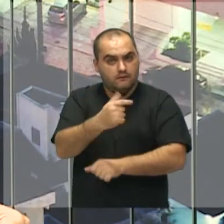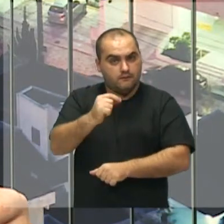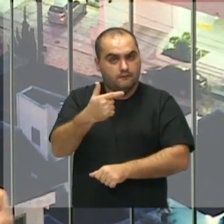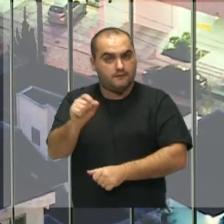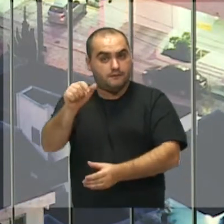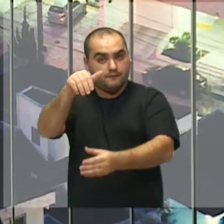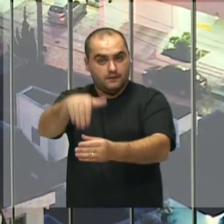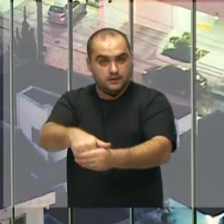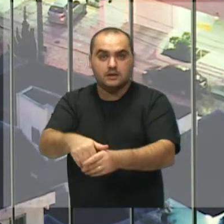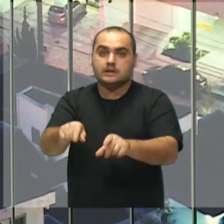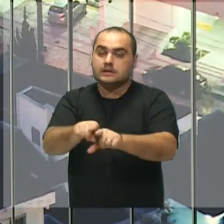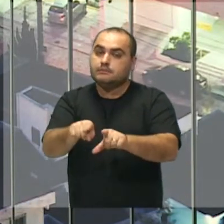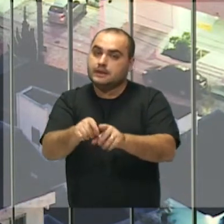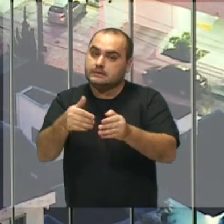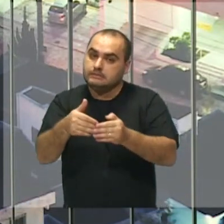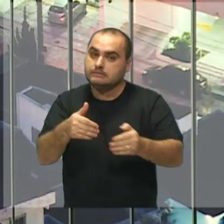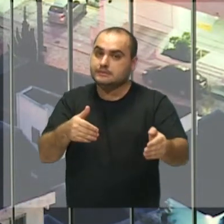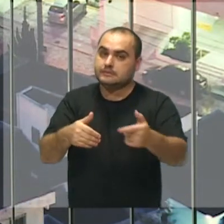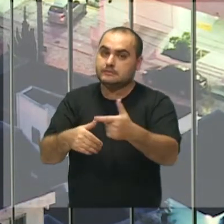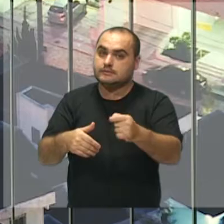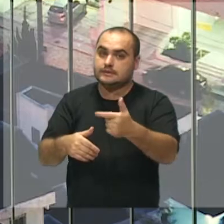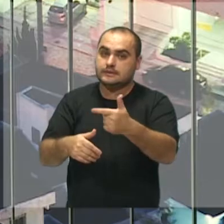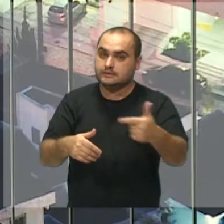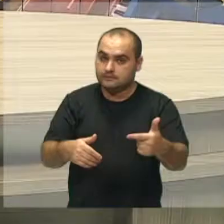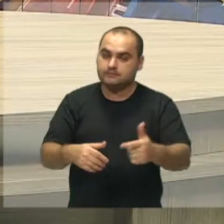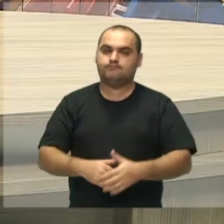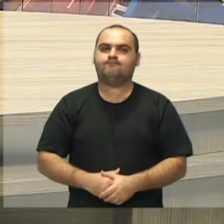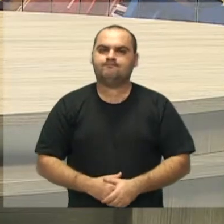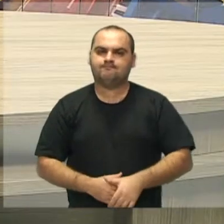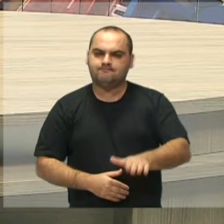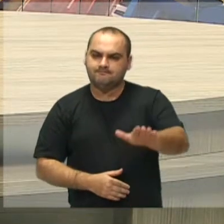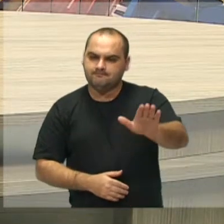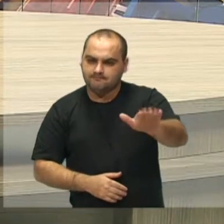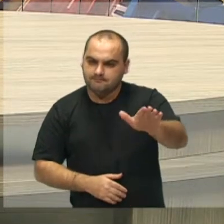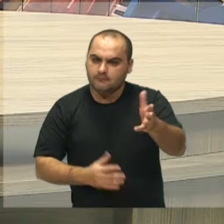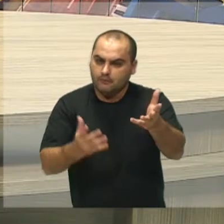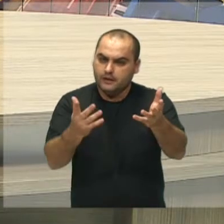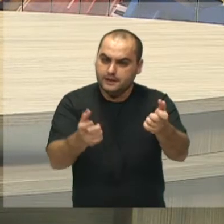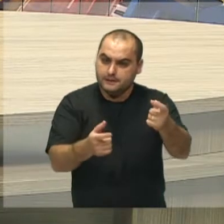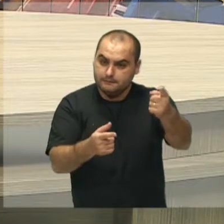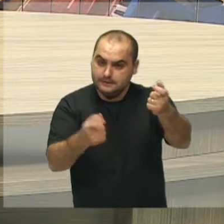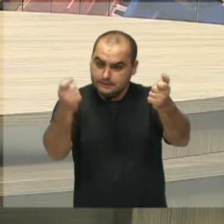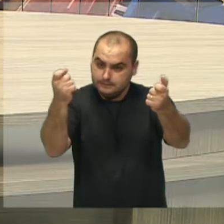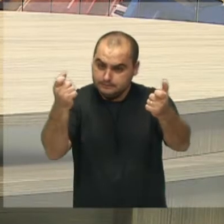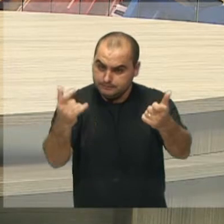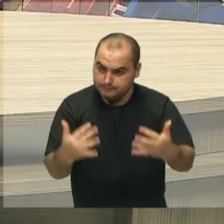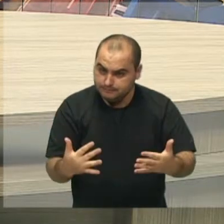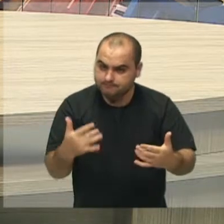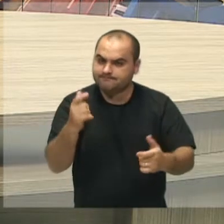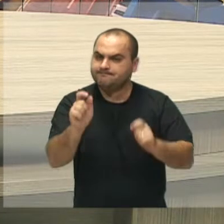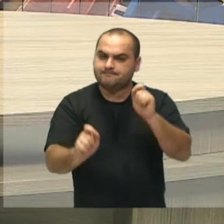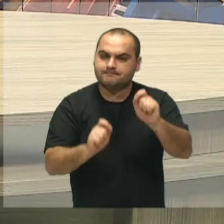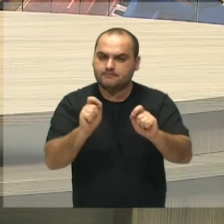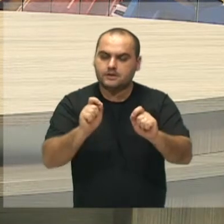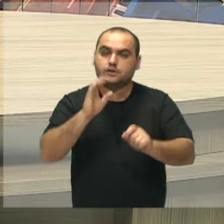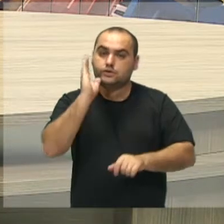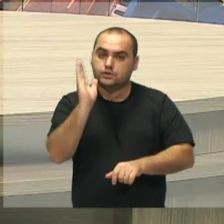para 2022. Sérgio, eu queria que você comentasse um pouquinho, a gente falou, né,